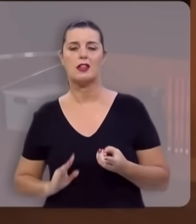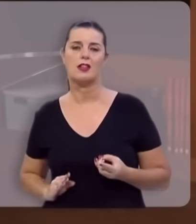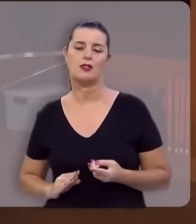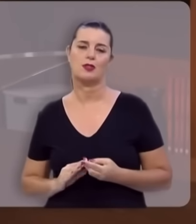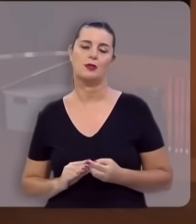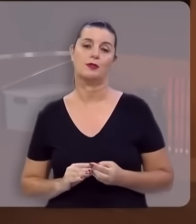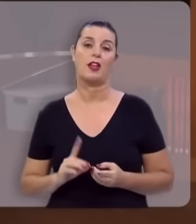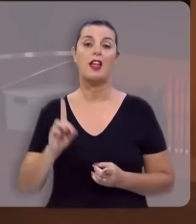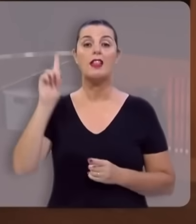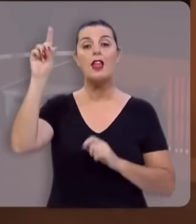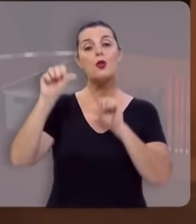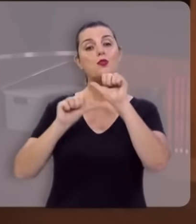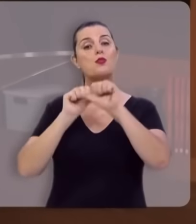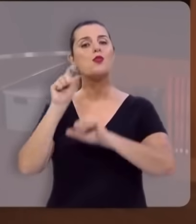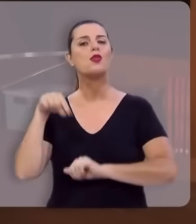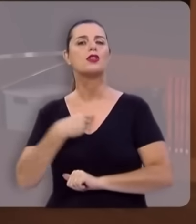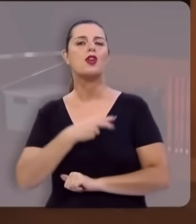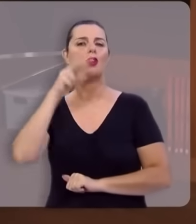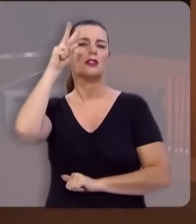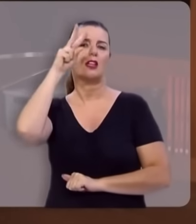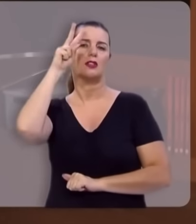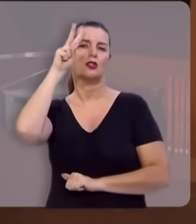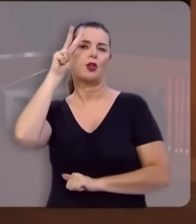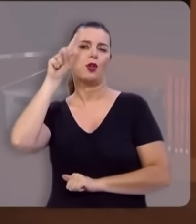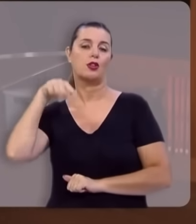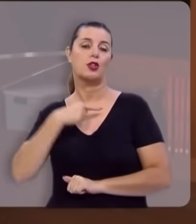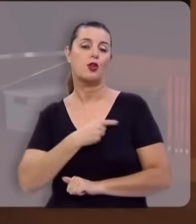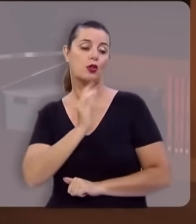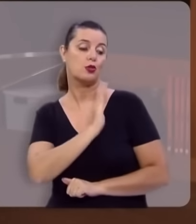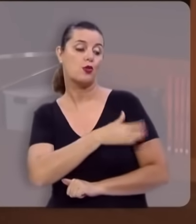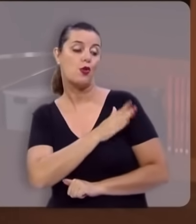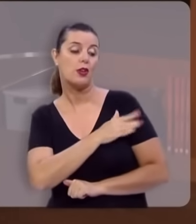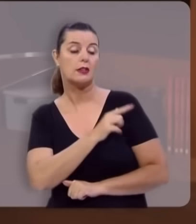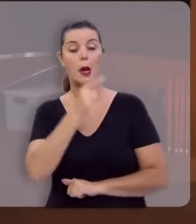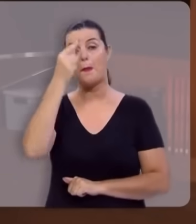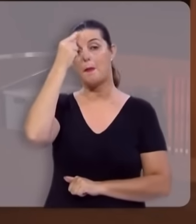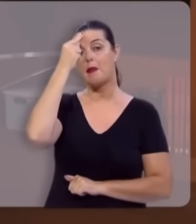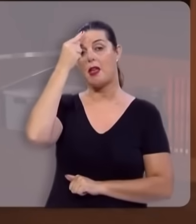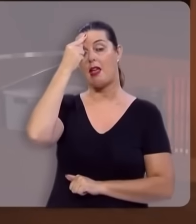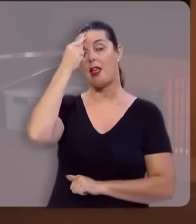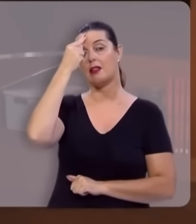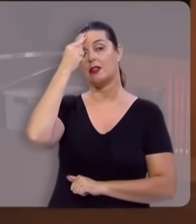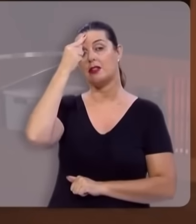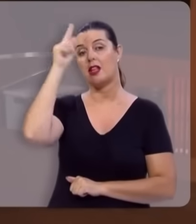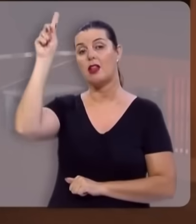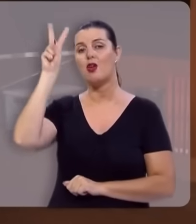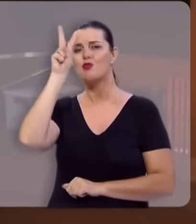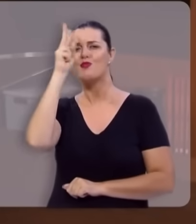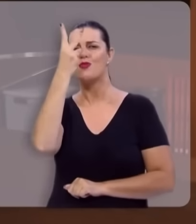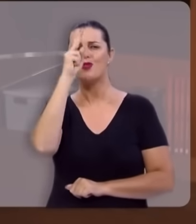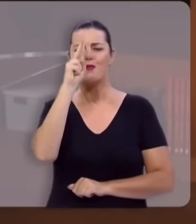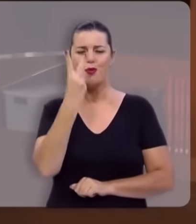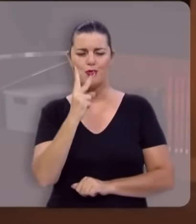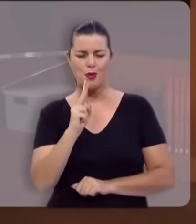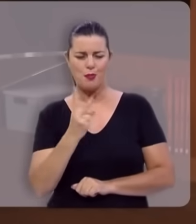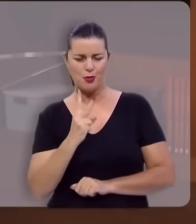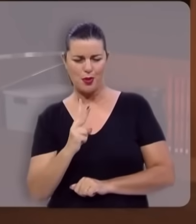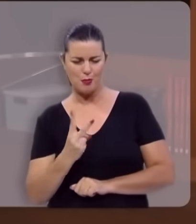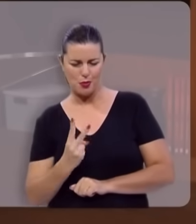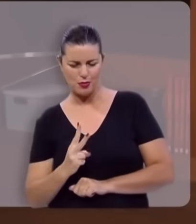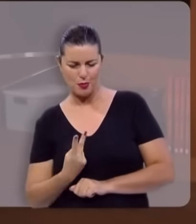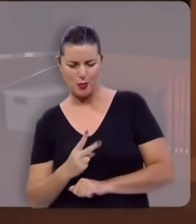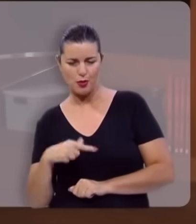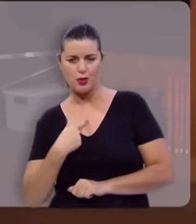Deus muda a nossa história, Deus muda o nosso coração, Deus muda a nossa mente, Deus muda a nossa vida, Deus muda o